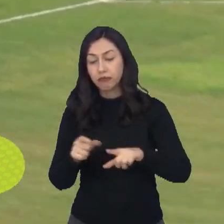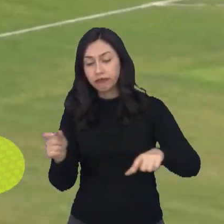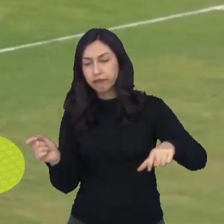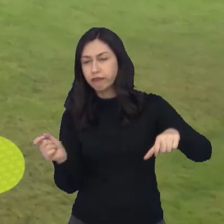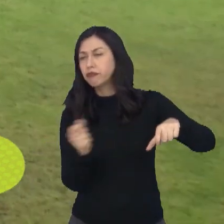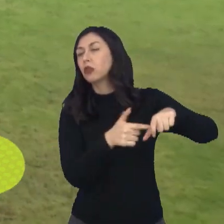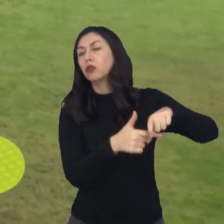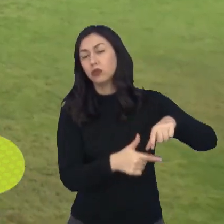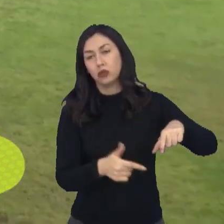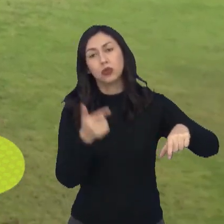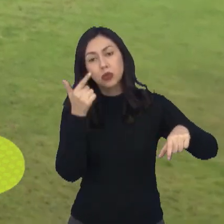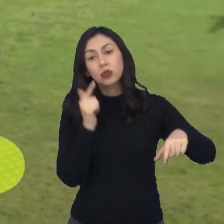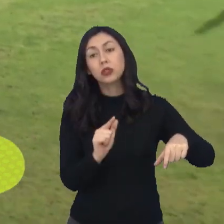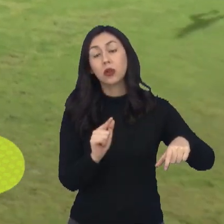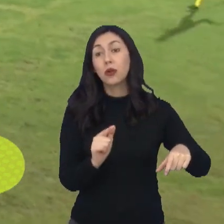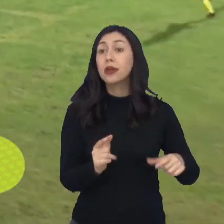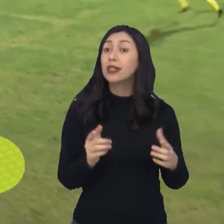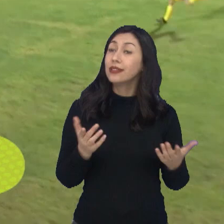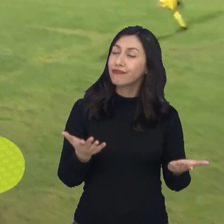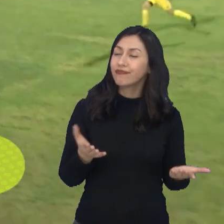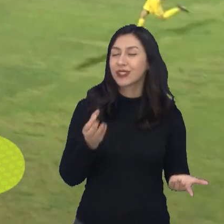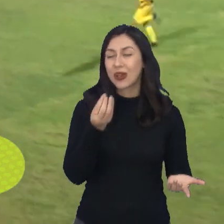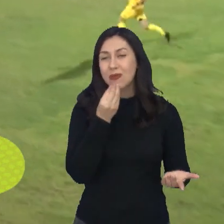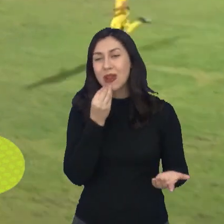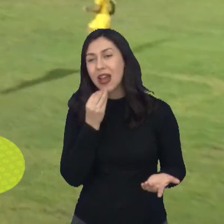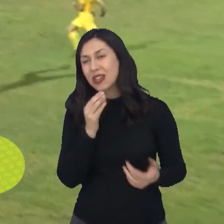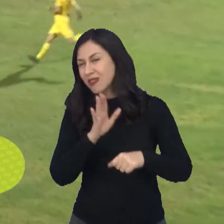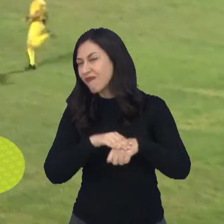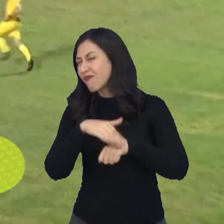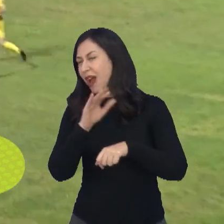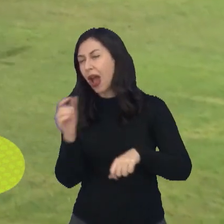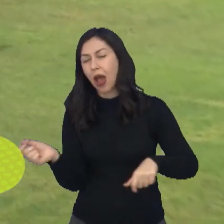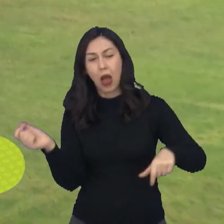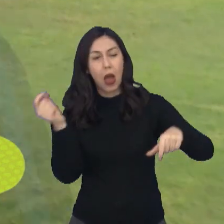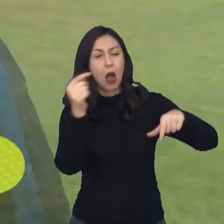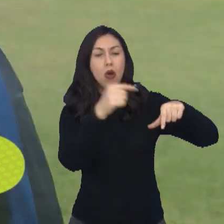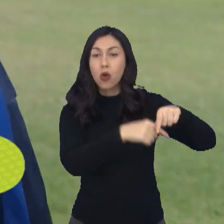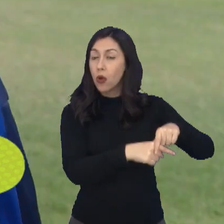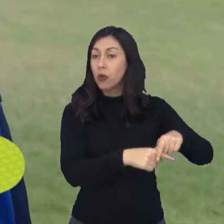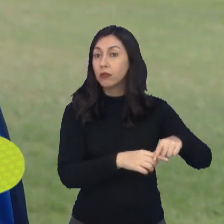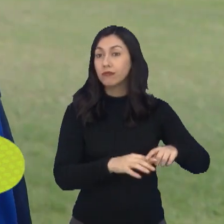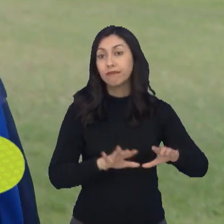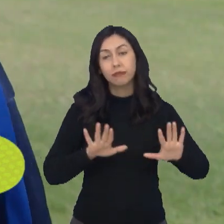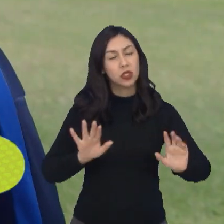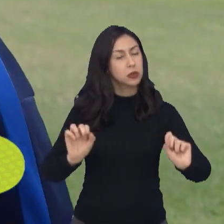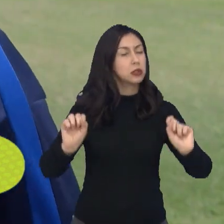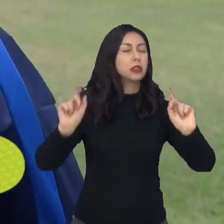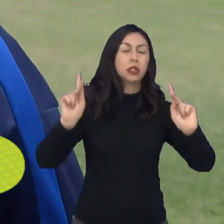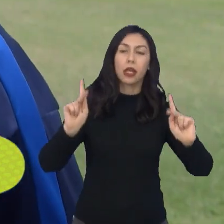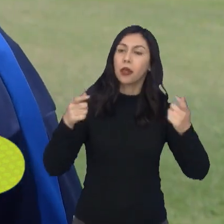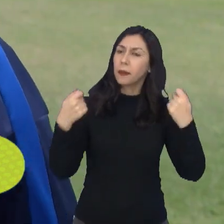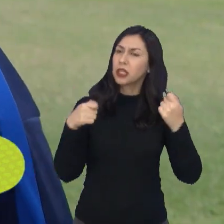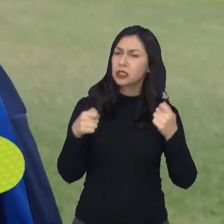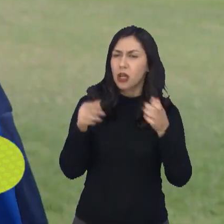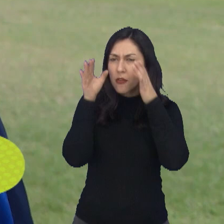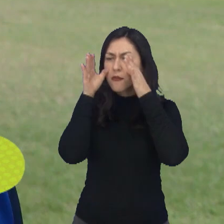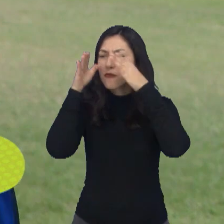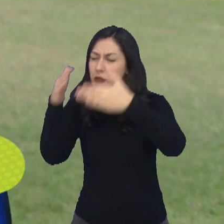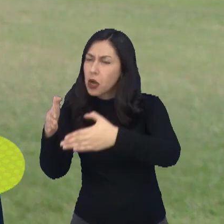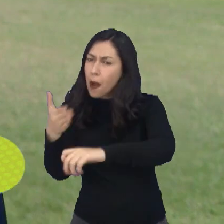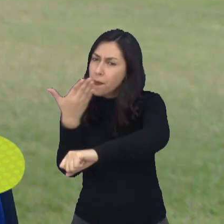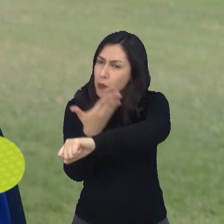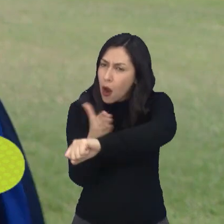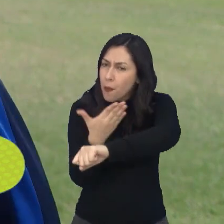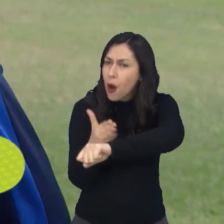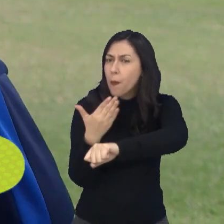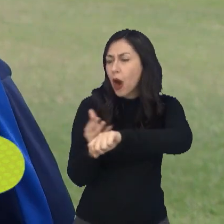Acho que tivemos chance de fazer mais gols também, sofremos algumas chances de gol também. Mas é isso, acho que é trabalhar sempre para corrigir o que